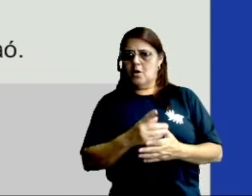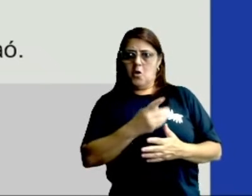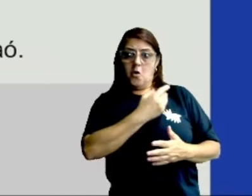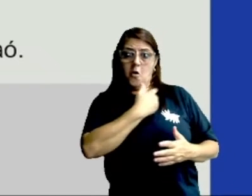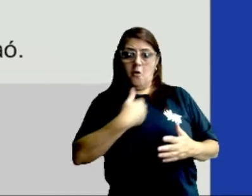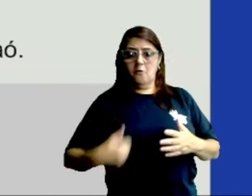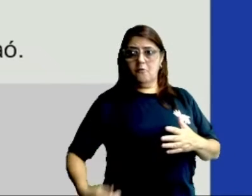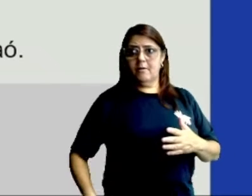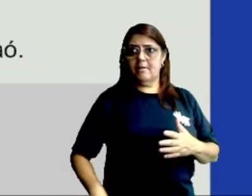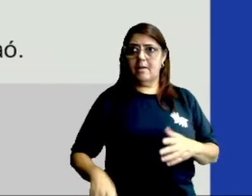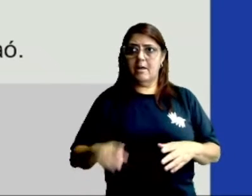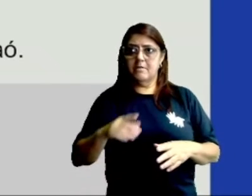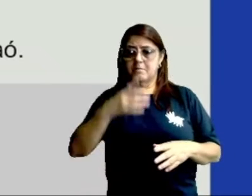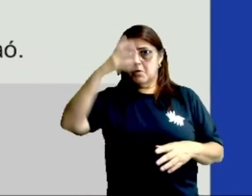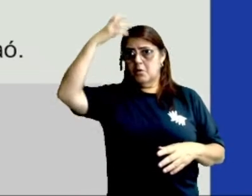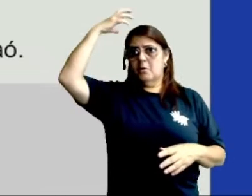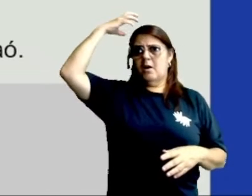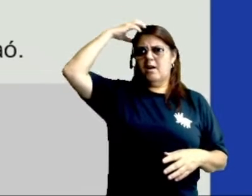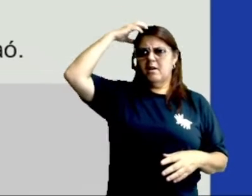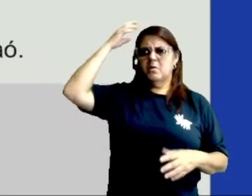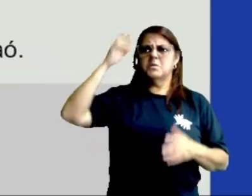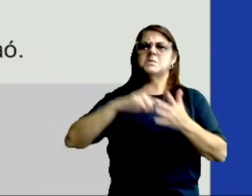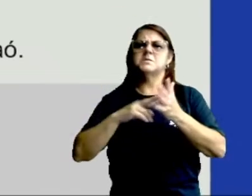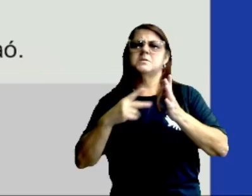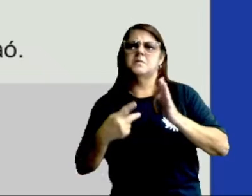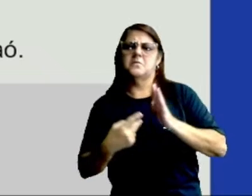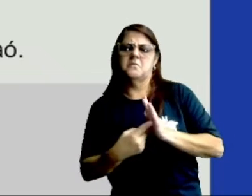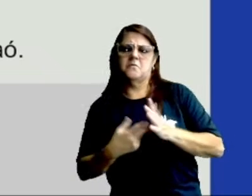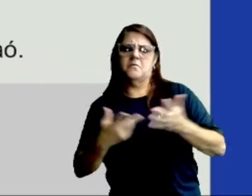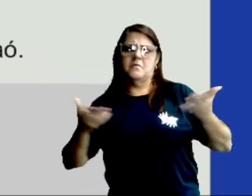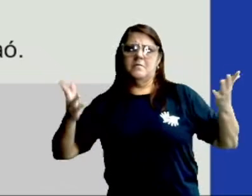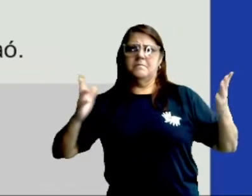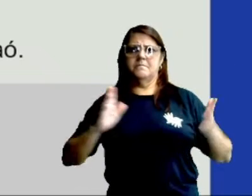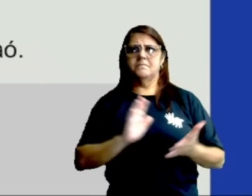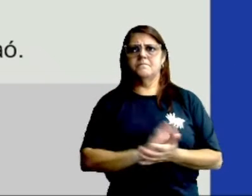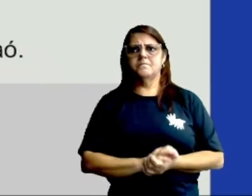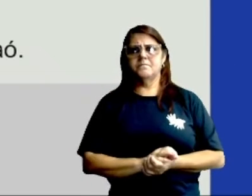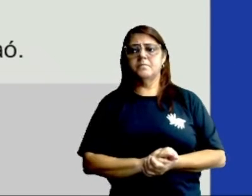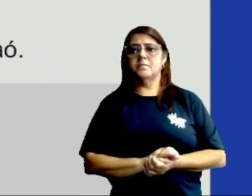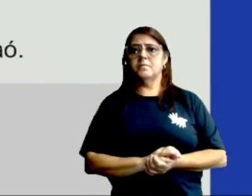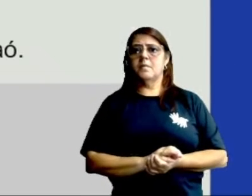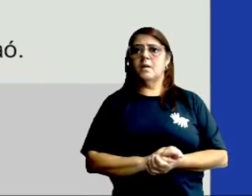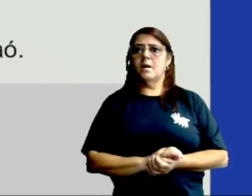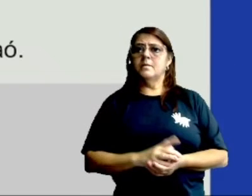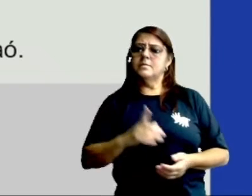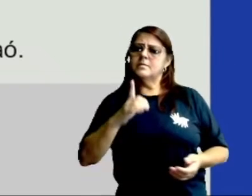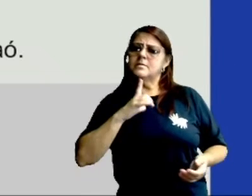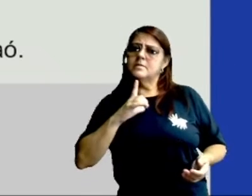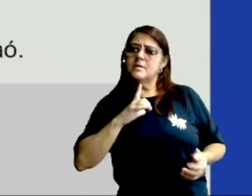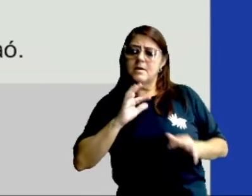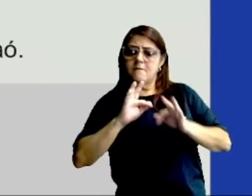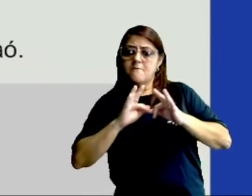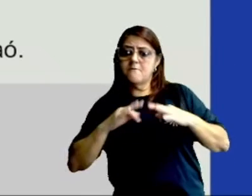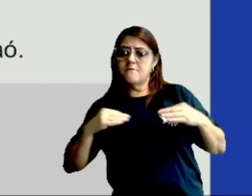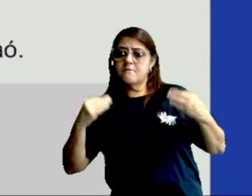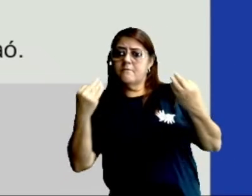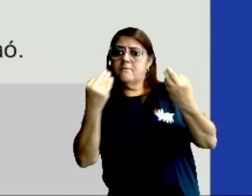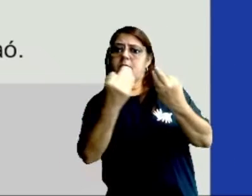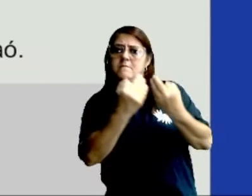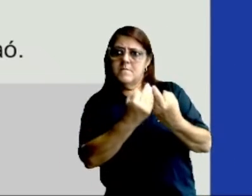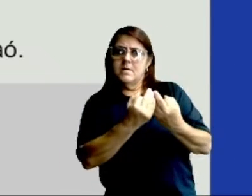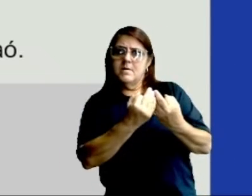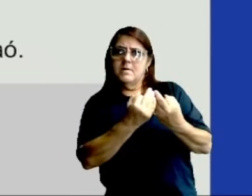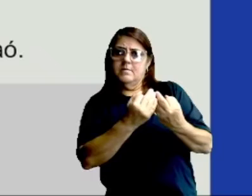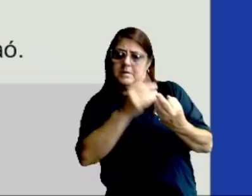governados por dinastias reais o que significa dizer professor né que quer dizer que existe um famílias